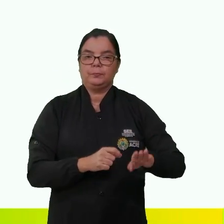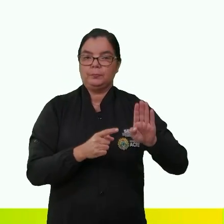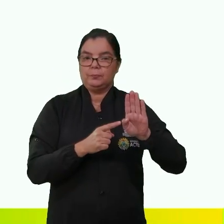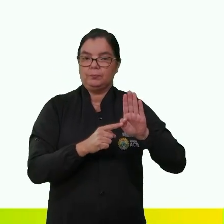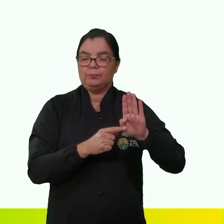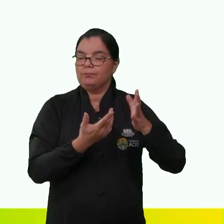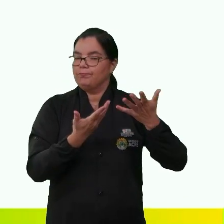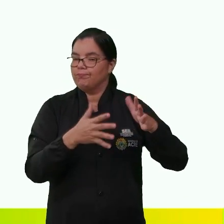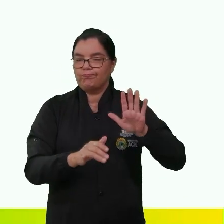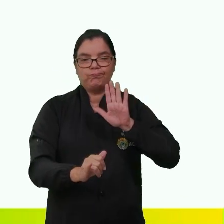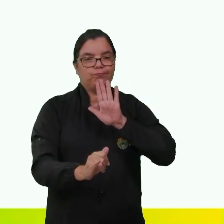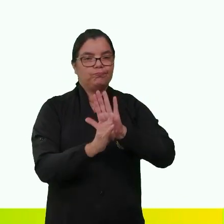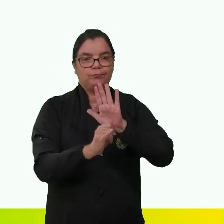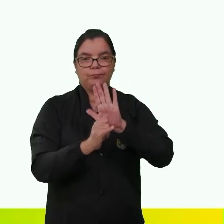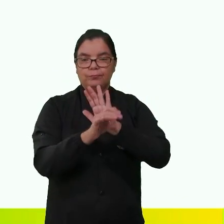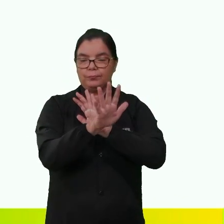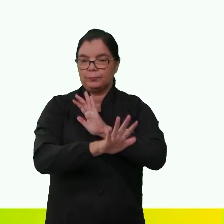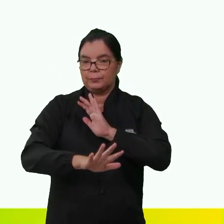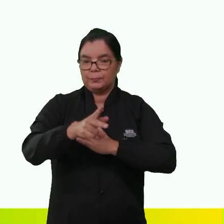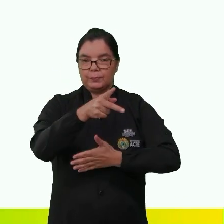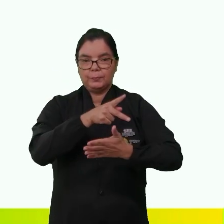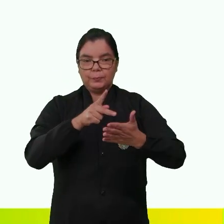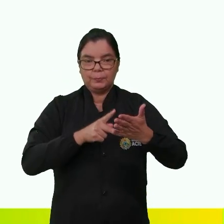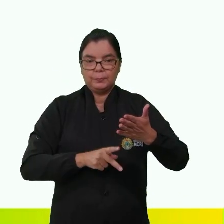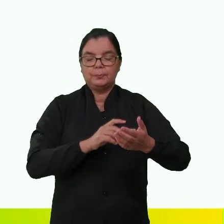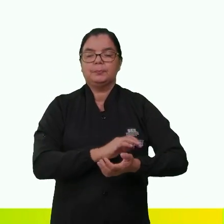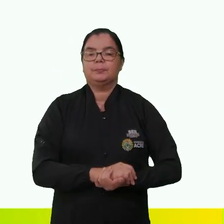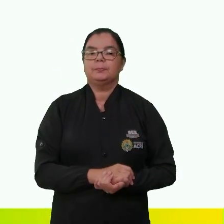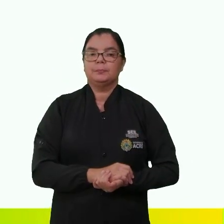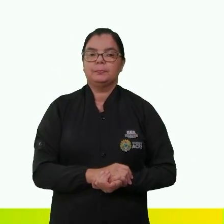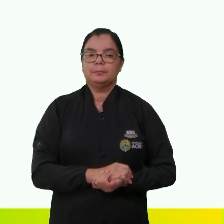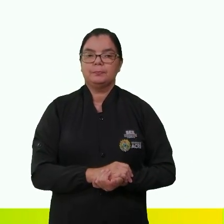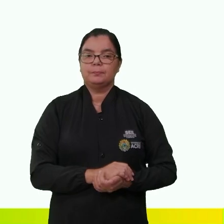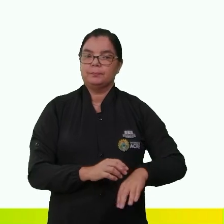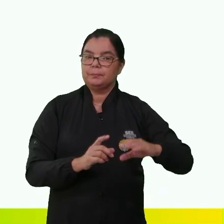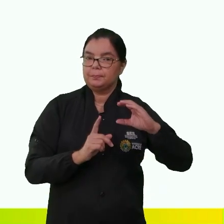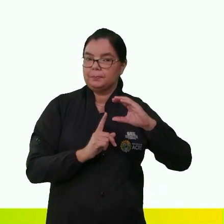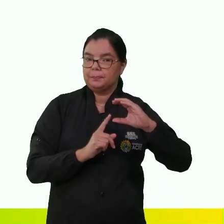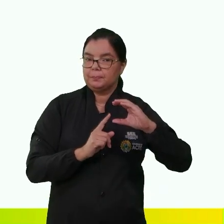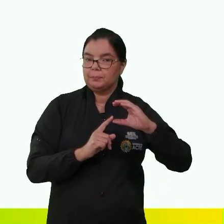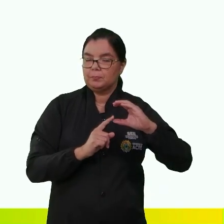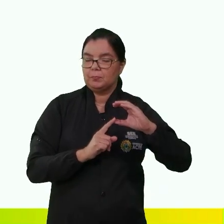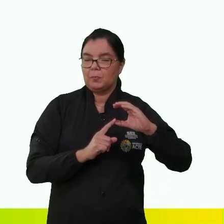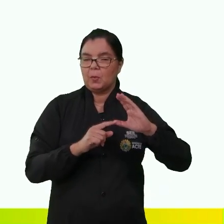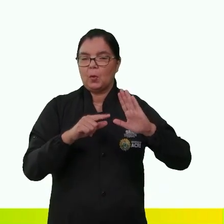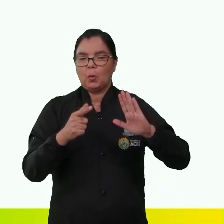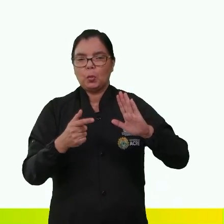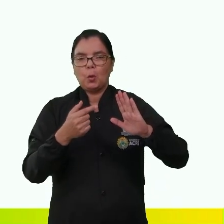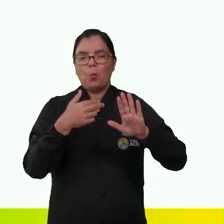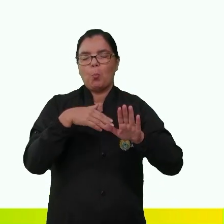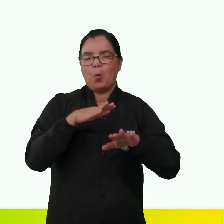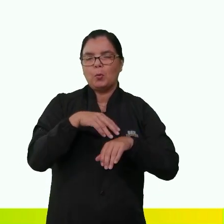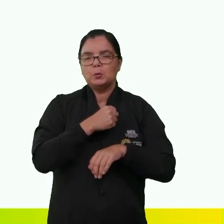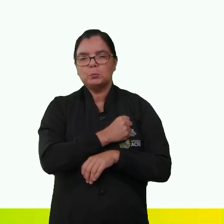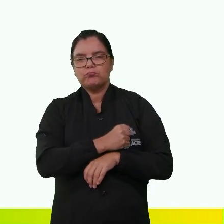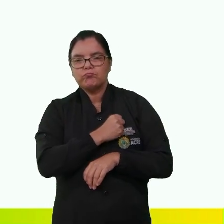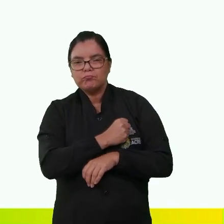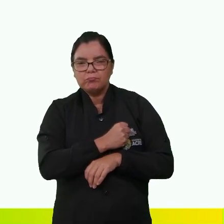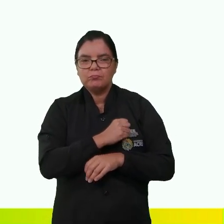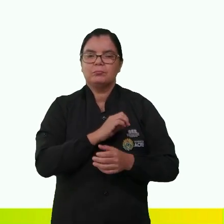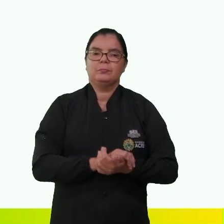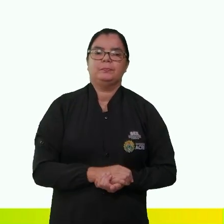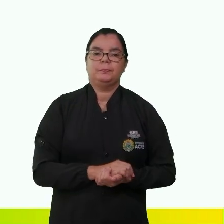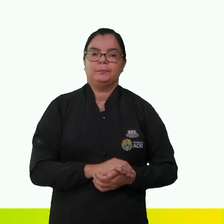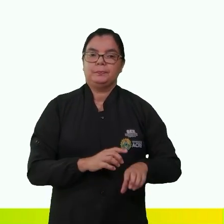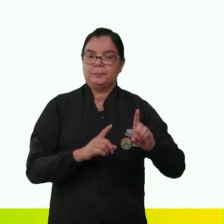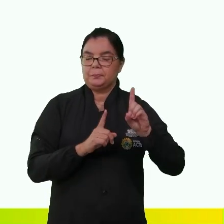letra B, uma recusa à identidade nacional na poesia. Letra C, um tom melancólico e saudosista